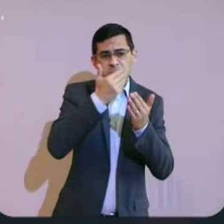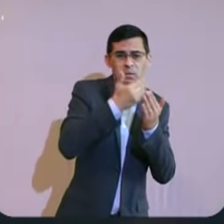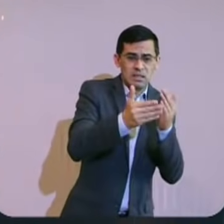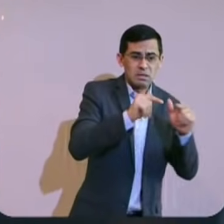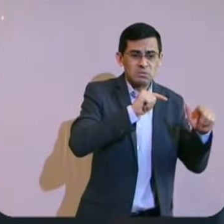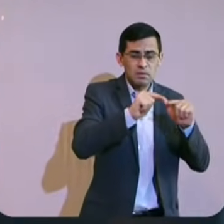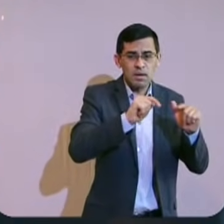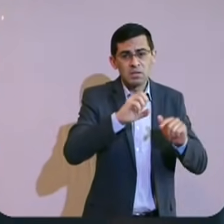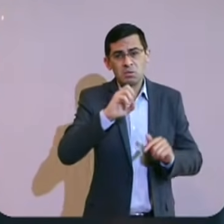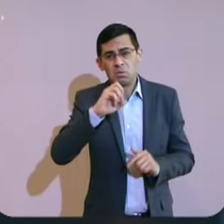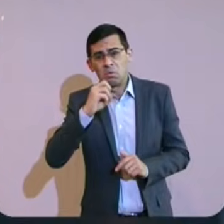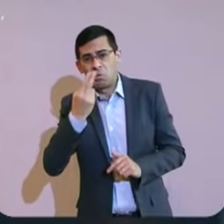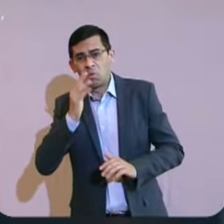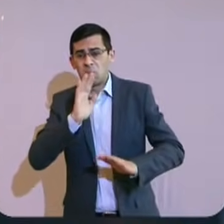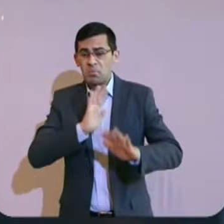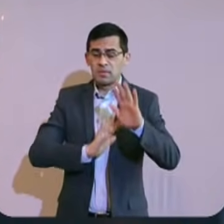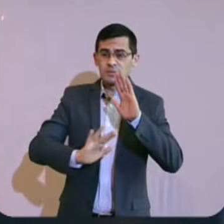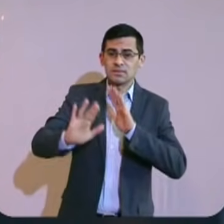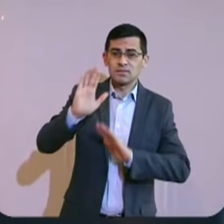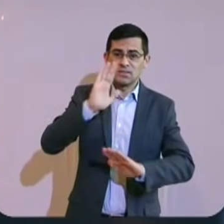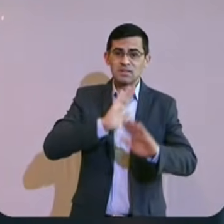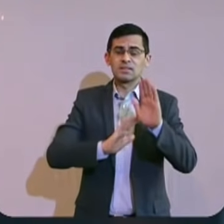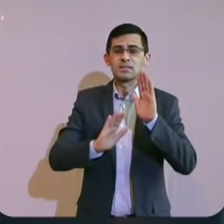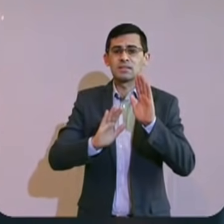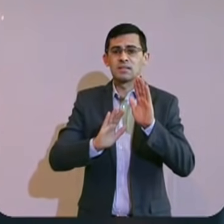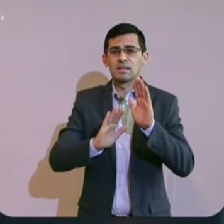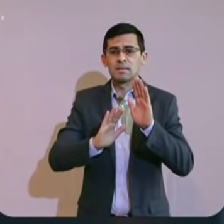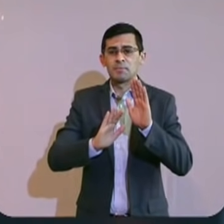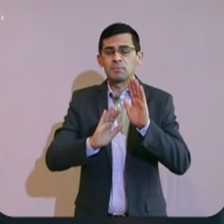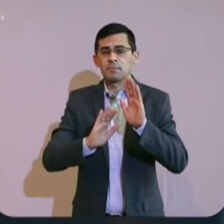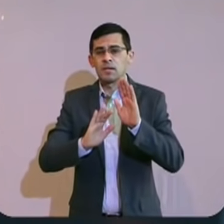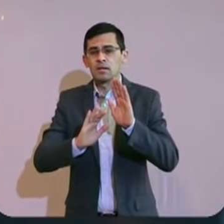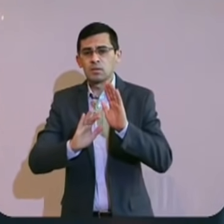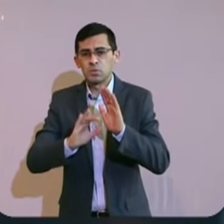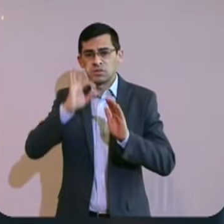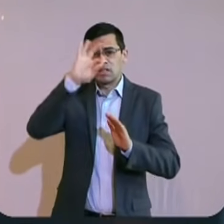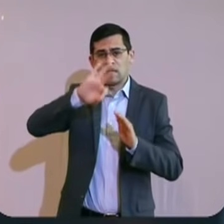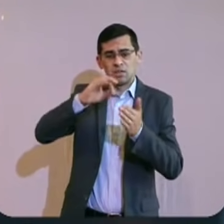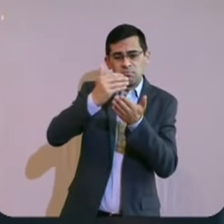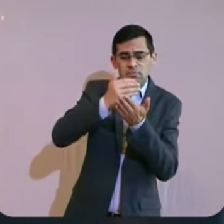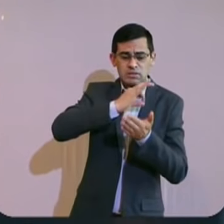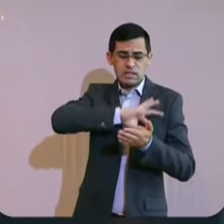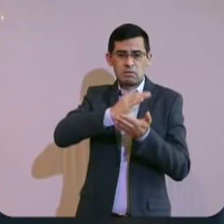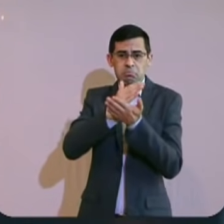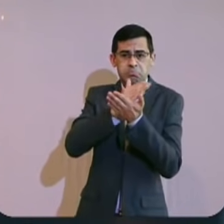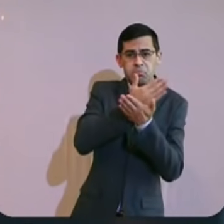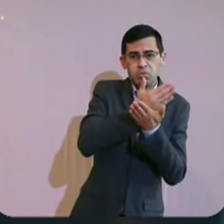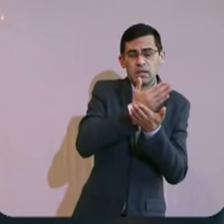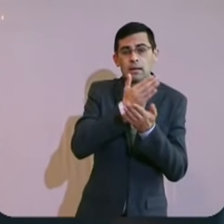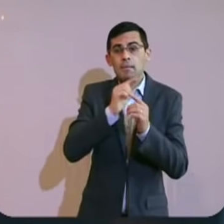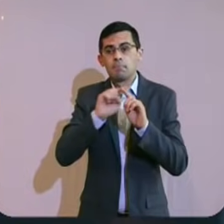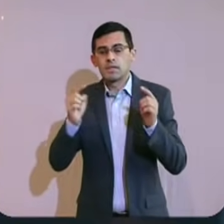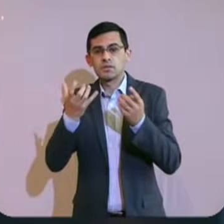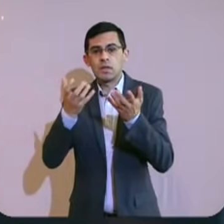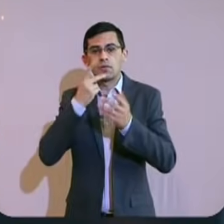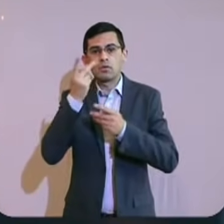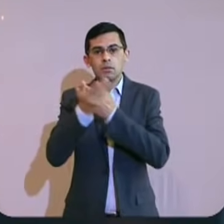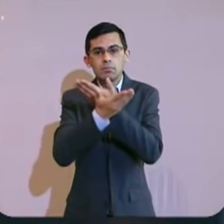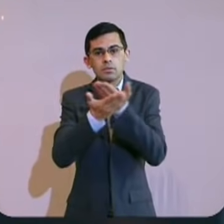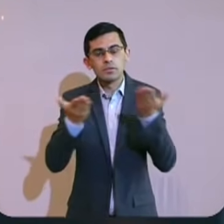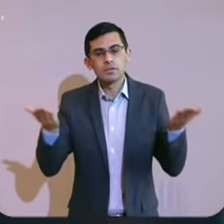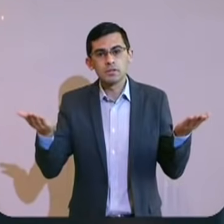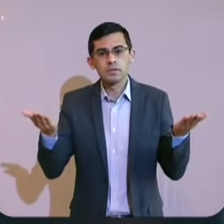o emprego, ou estão até em parcial valor do seu salário. Uma coisa eu quero dizer para